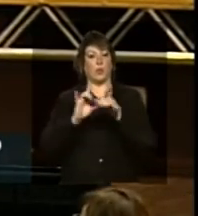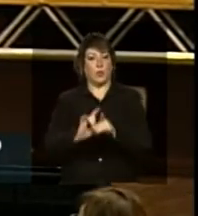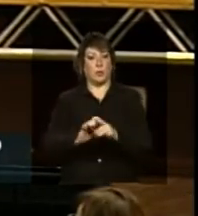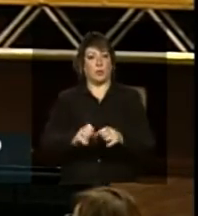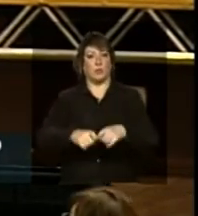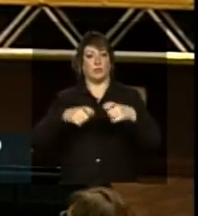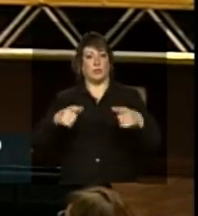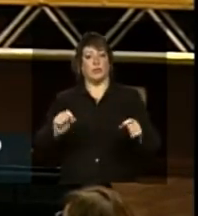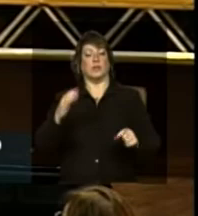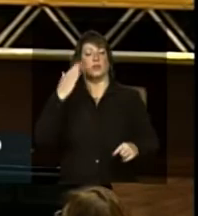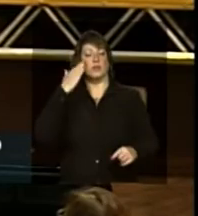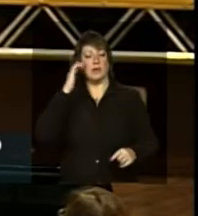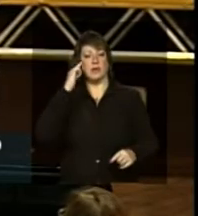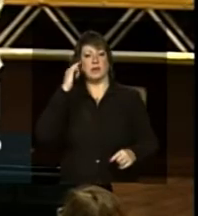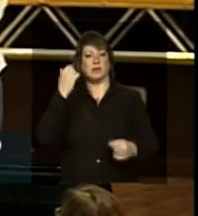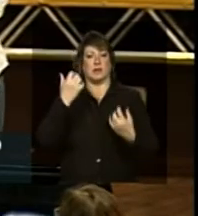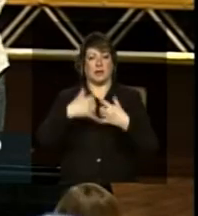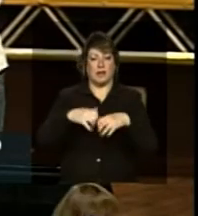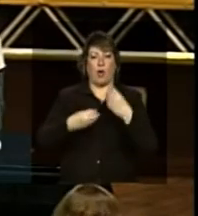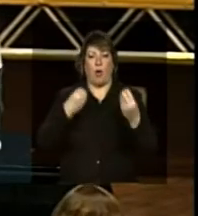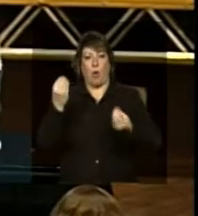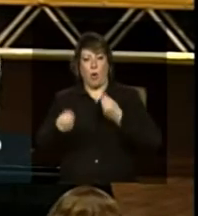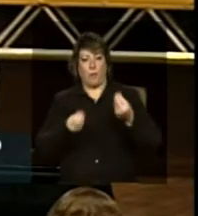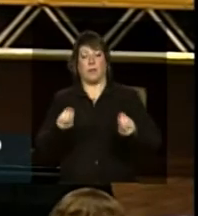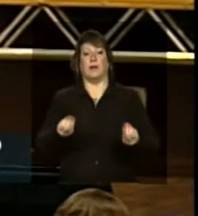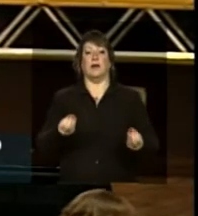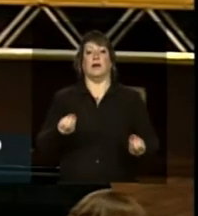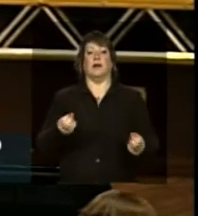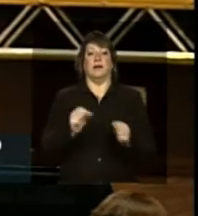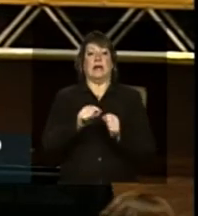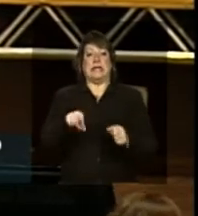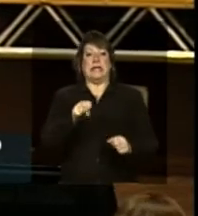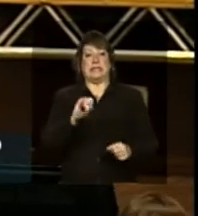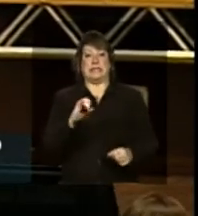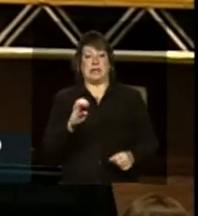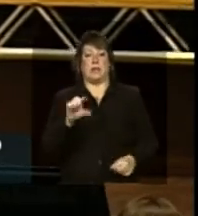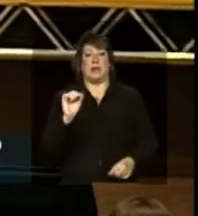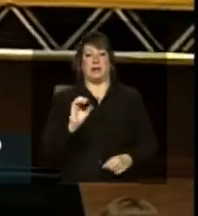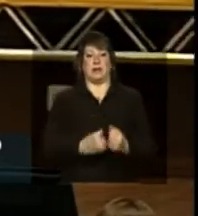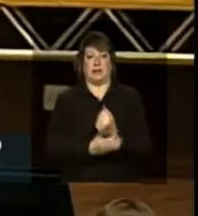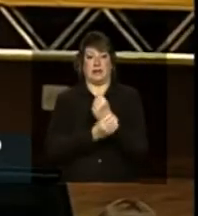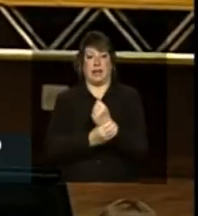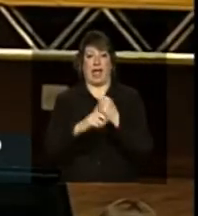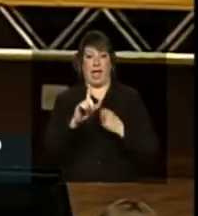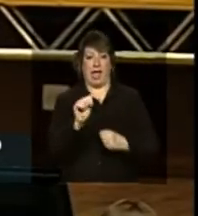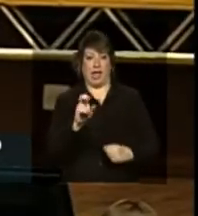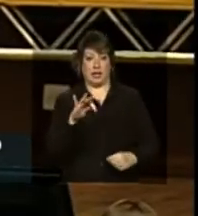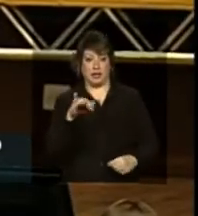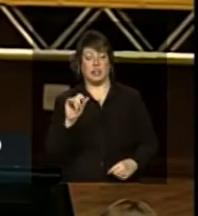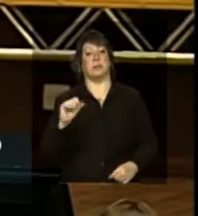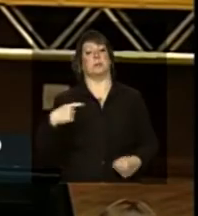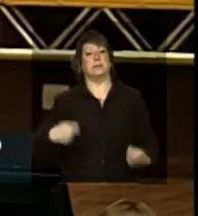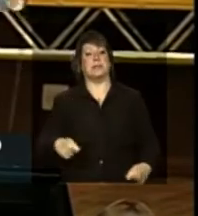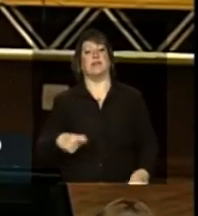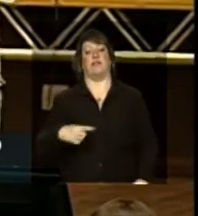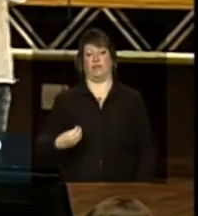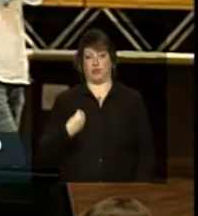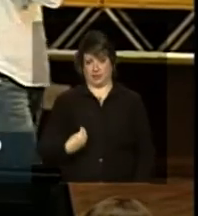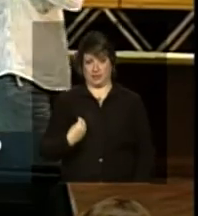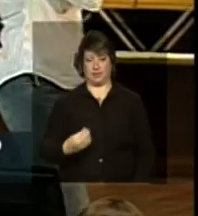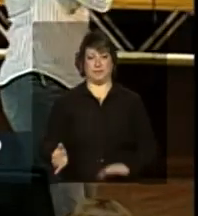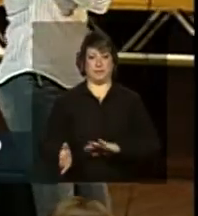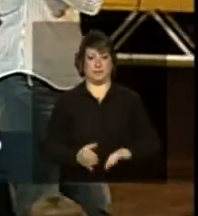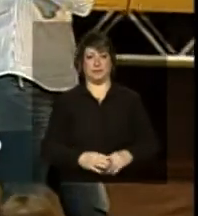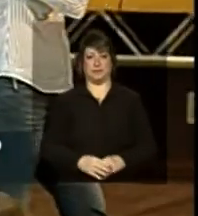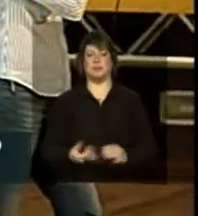reflexão da sociedade brasileira sobre como o sistema de garantias deve funcionar. Deixa eu falar,